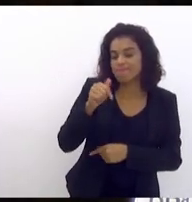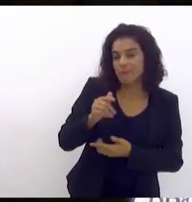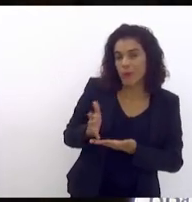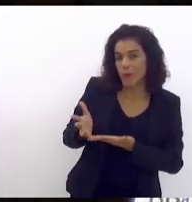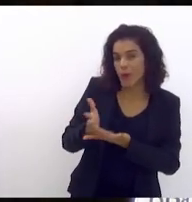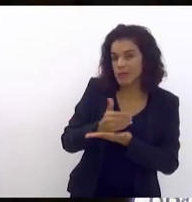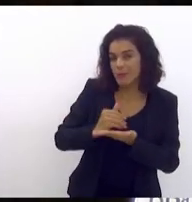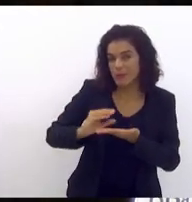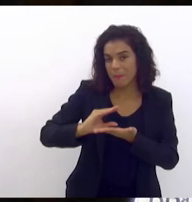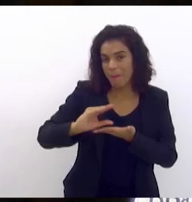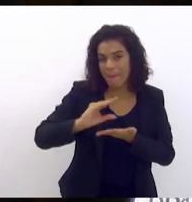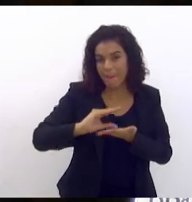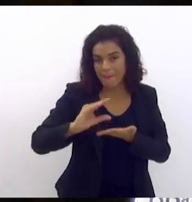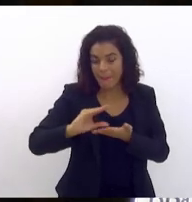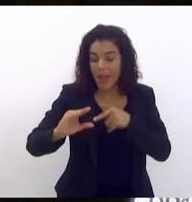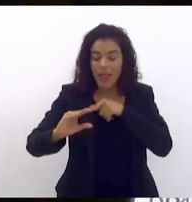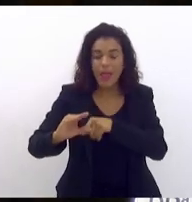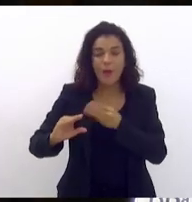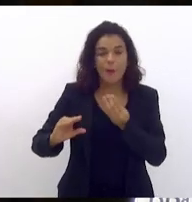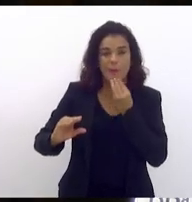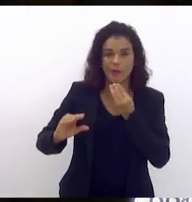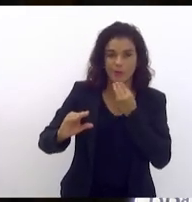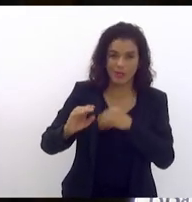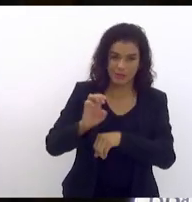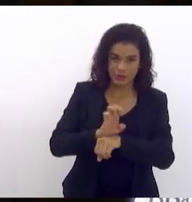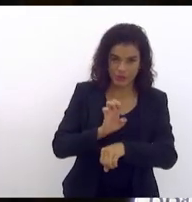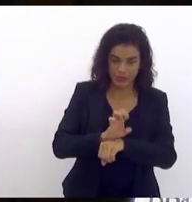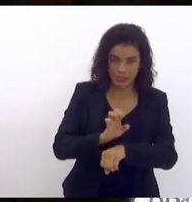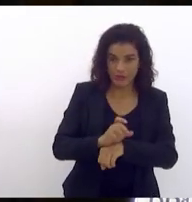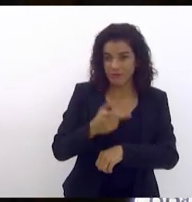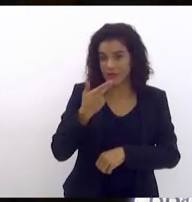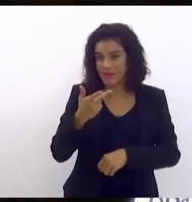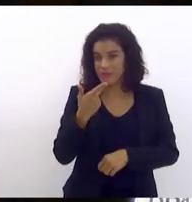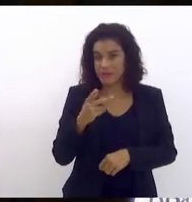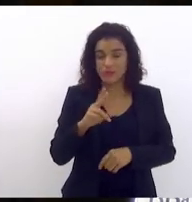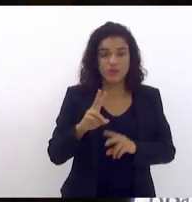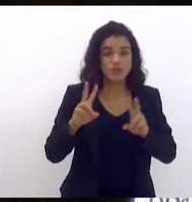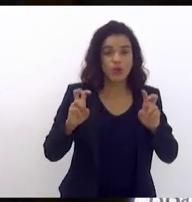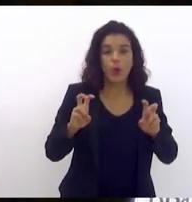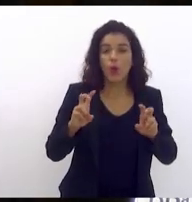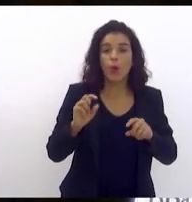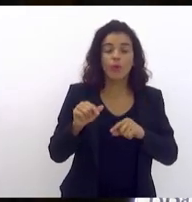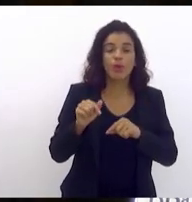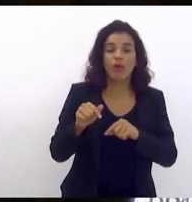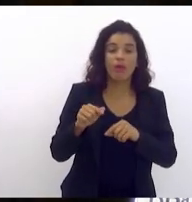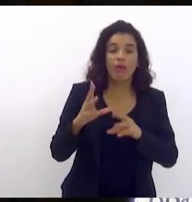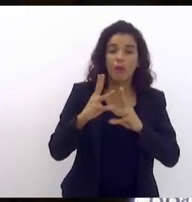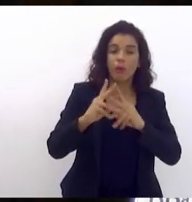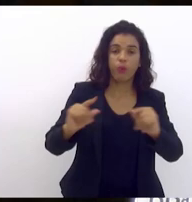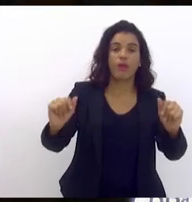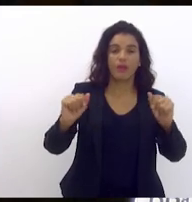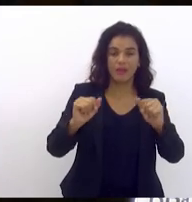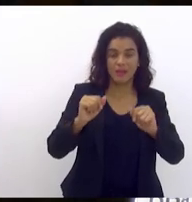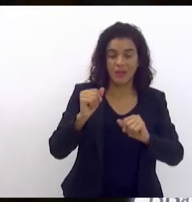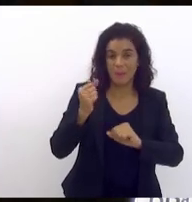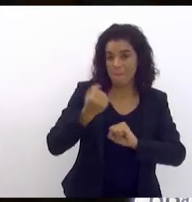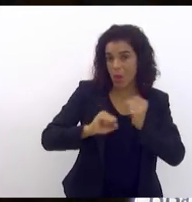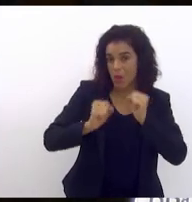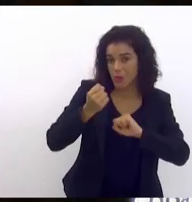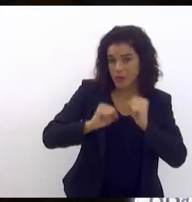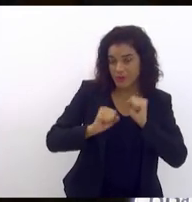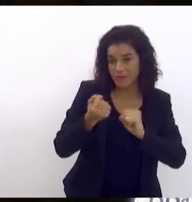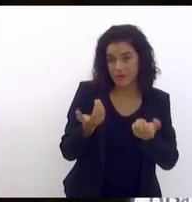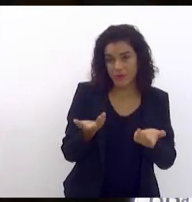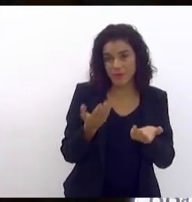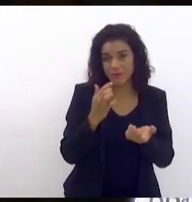última grande janela de oportunidade do nosso Estado a gente tá falando de uma de um possível apagão produtivo no futuro muito próximo os dados